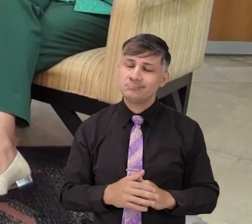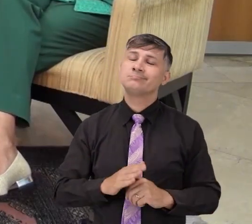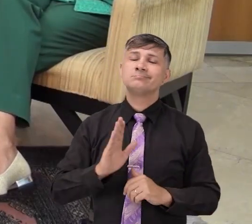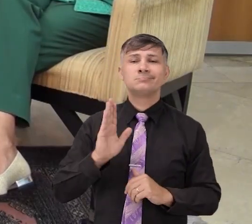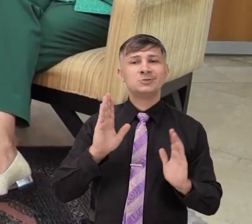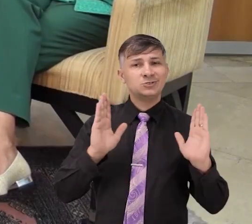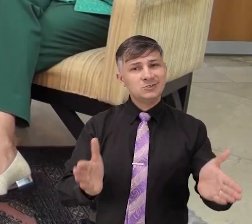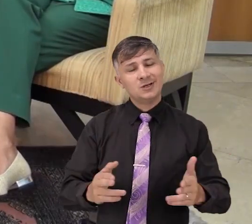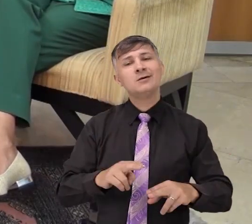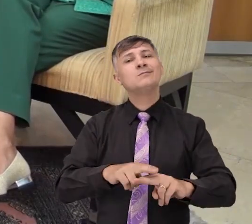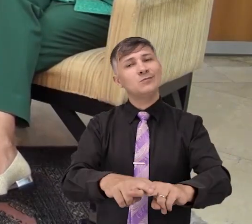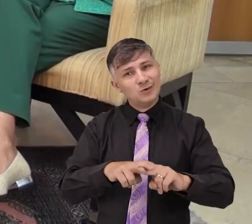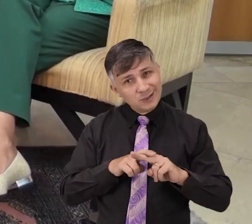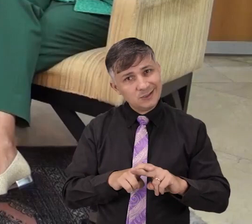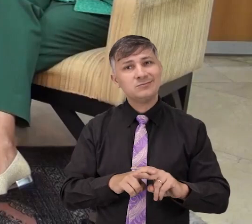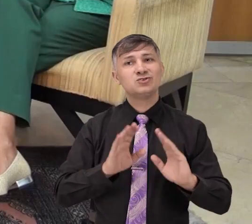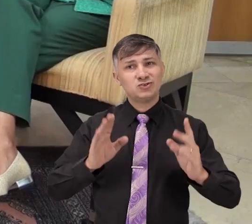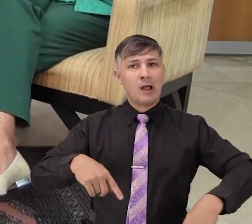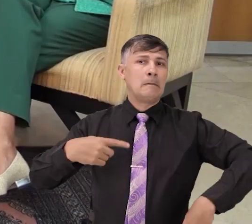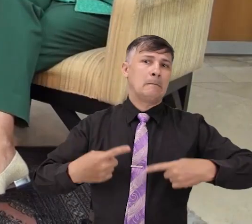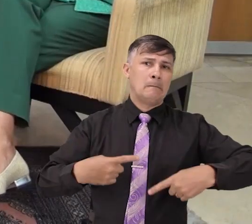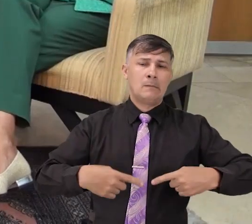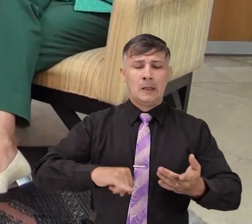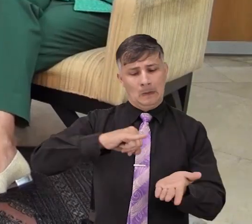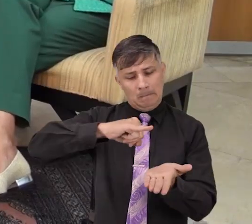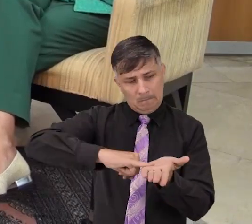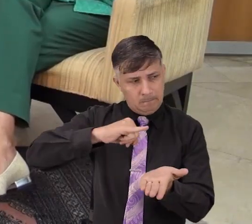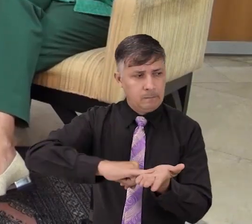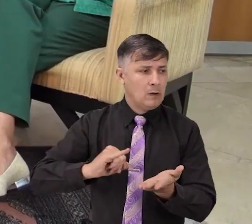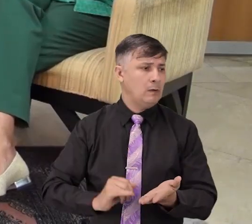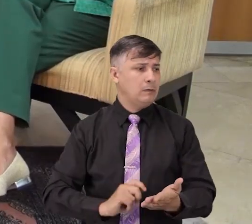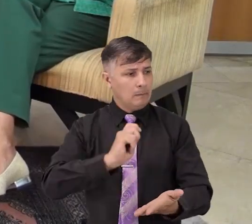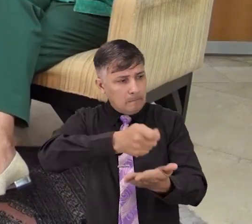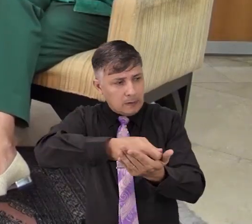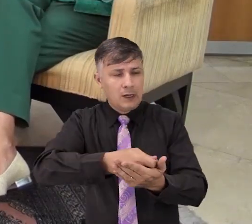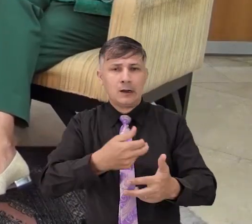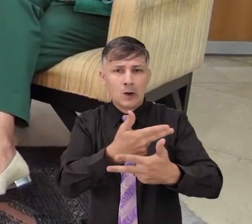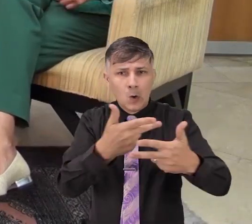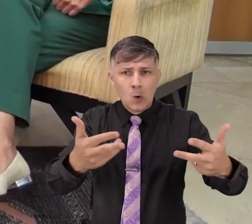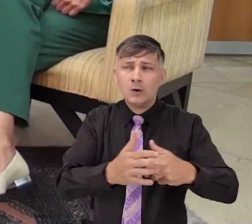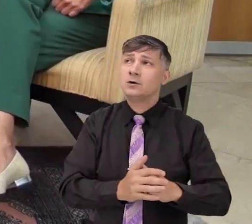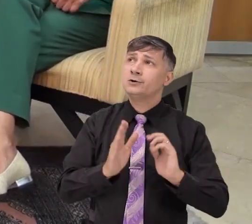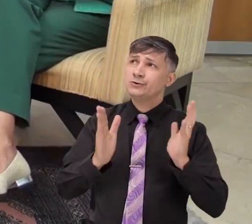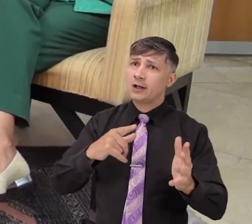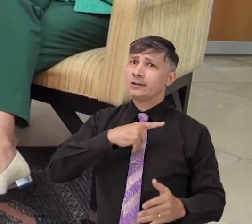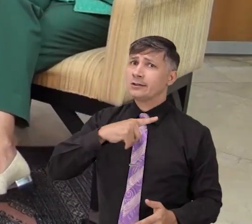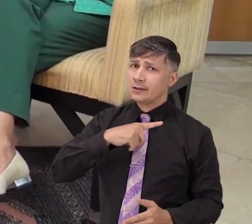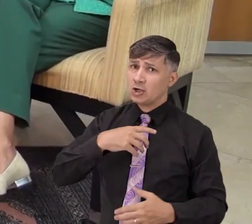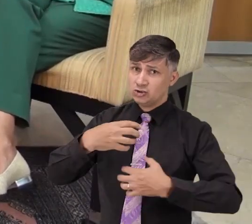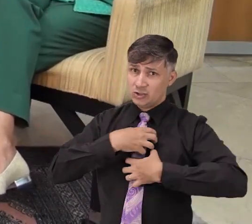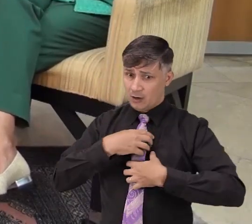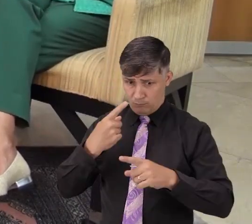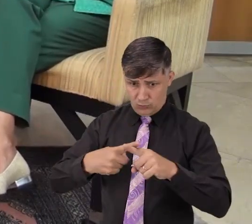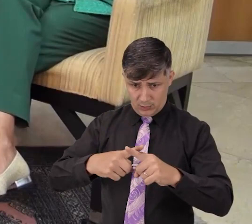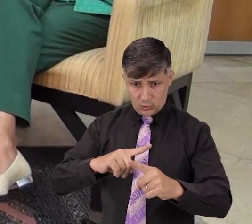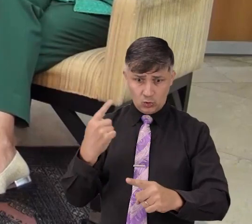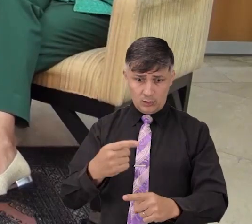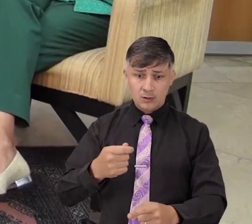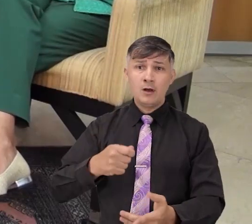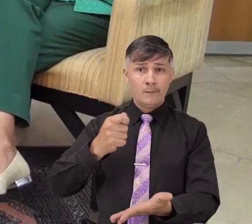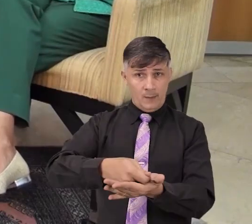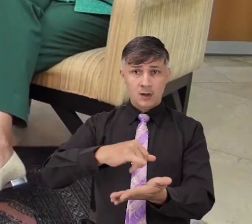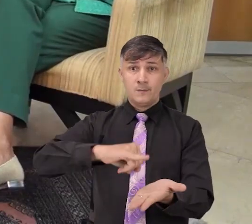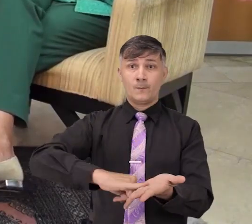Então, essa foi a grande discussão. Aí era imposto, era contribuição, né? Ela tinha uma forma, porque nós pagamos os